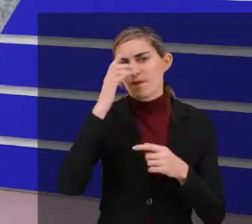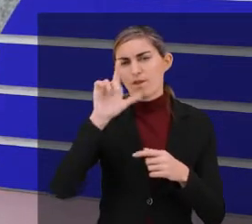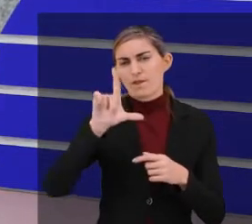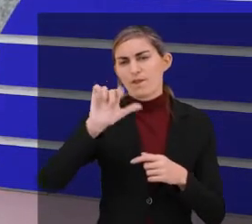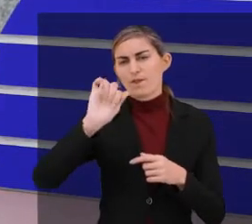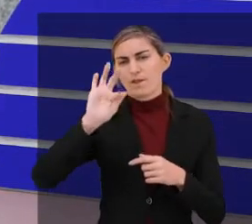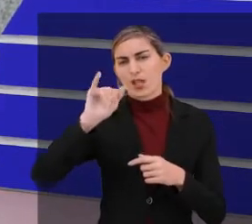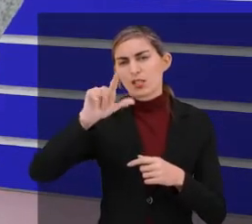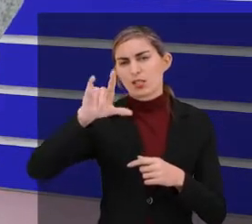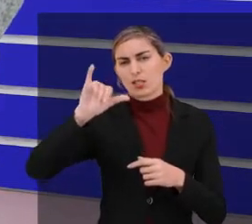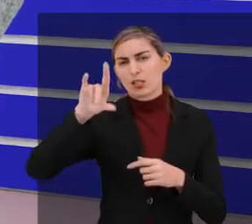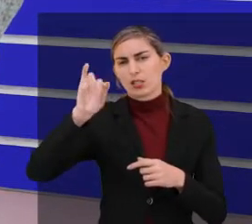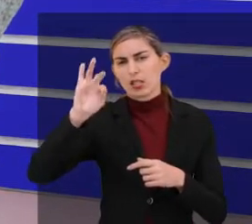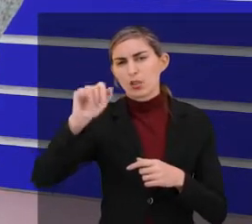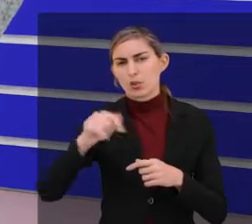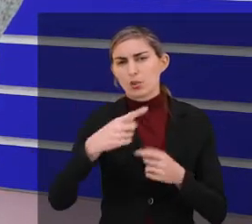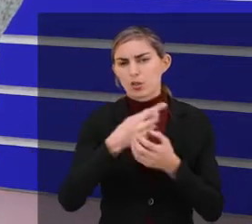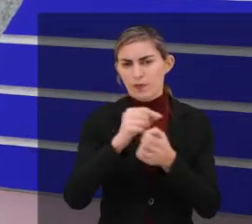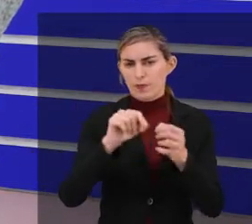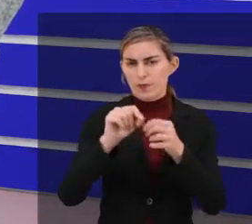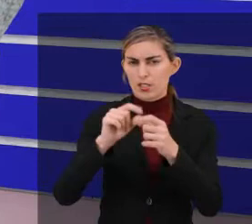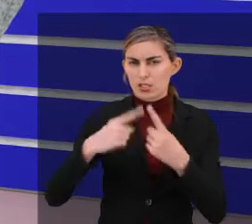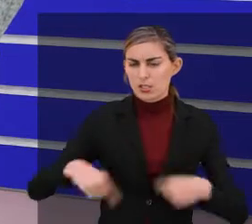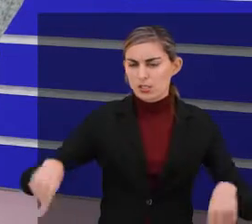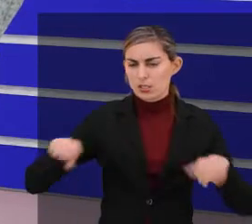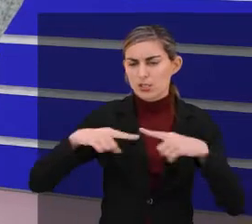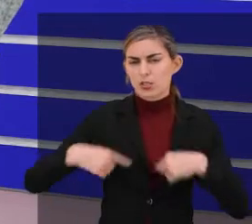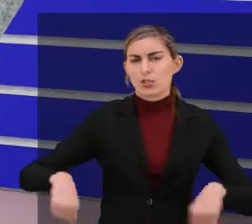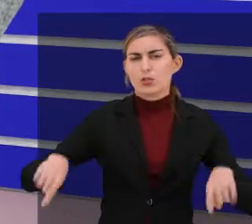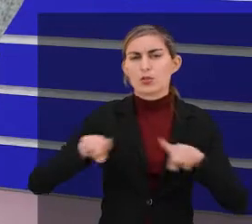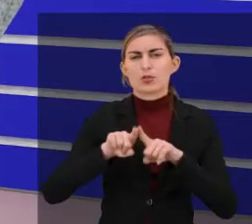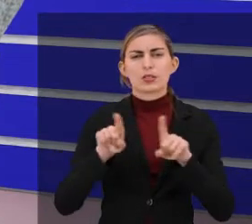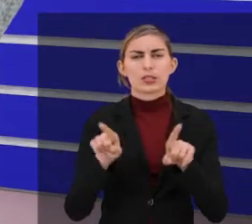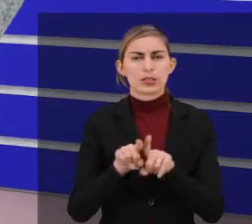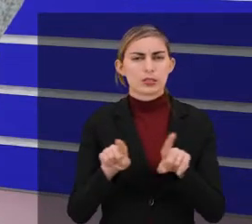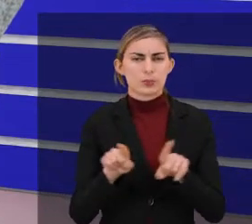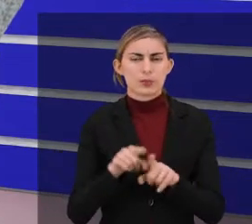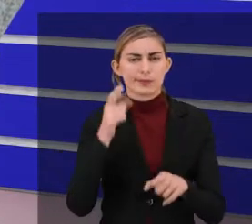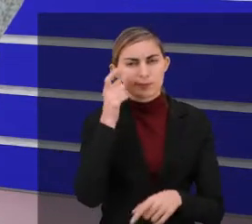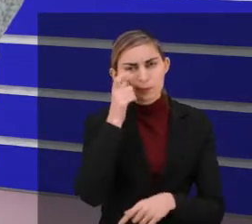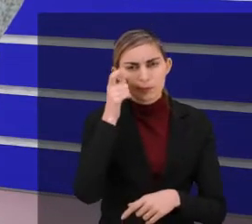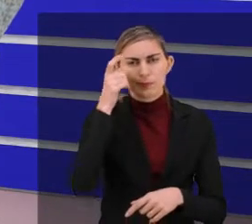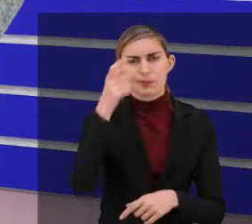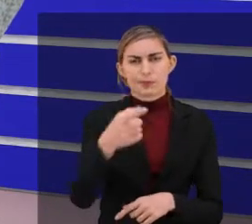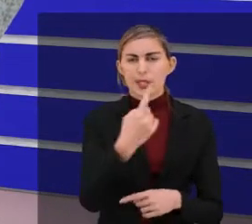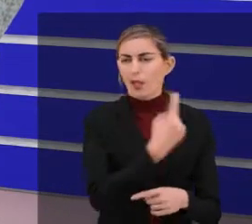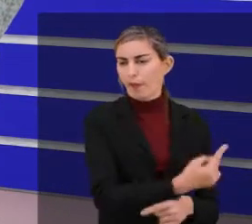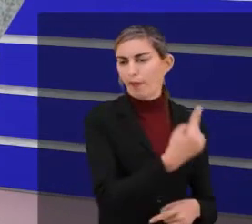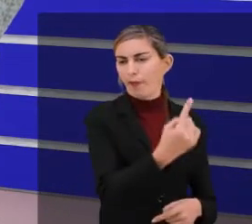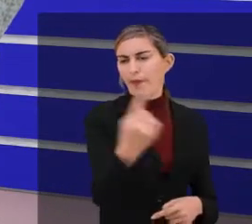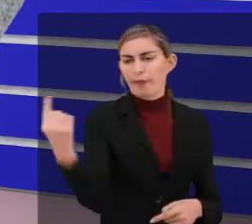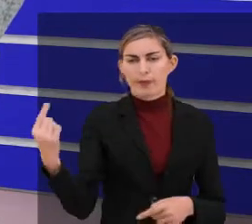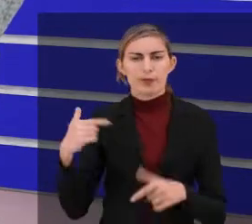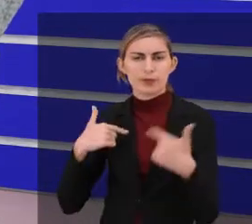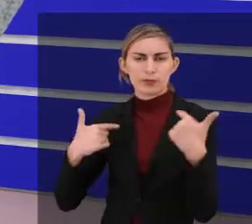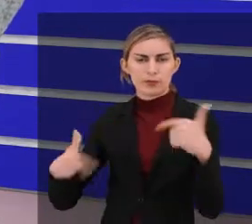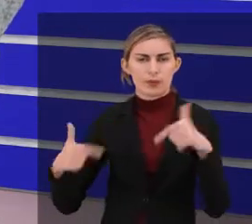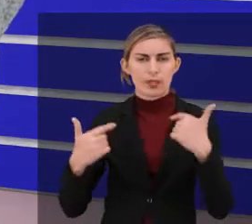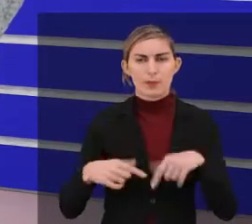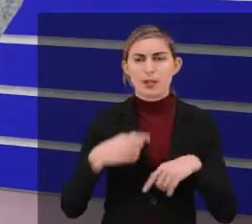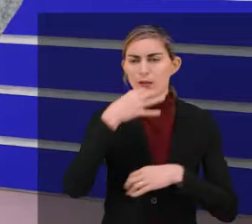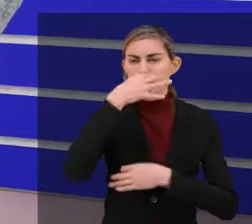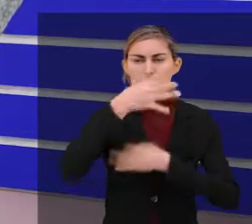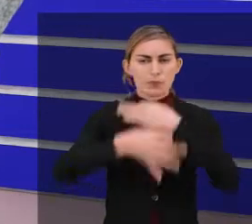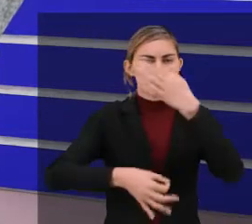facilitadora, ela fazia os círculos e era tão interessante que cada trabalhador colocava, as